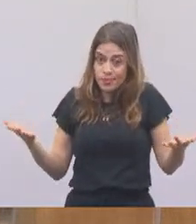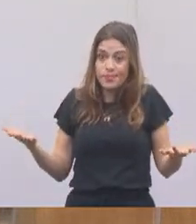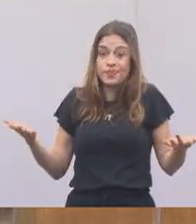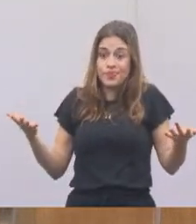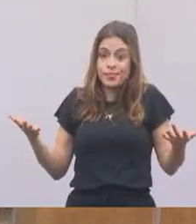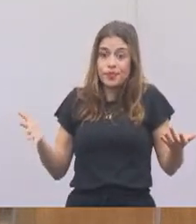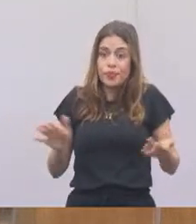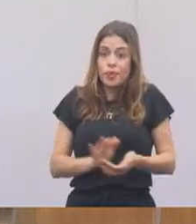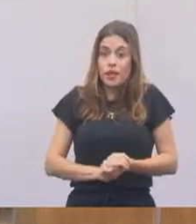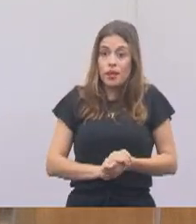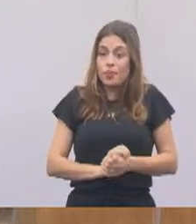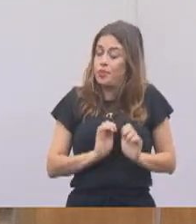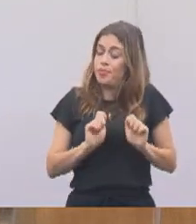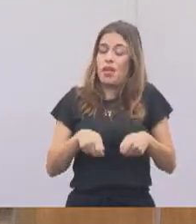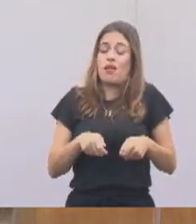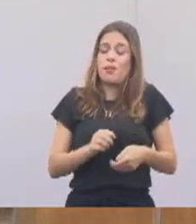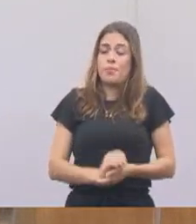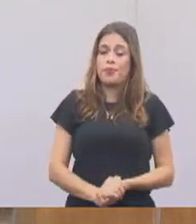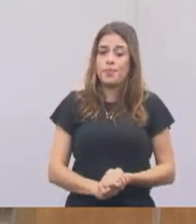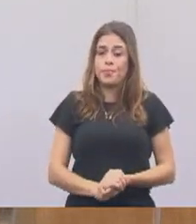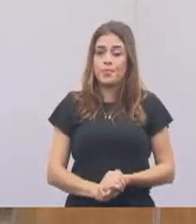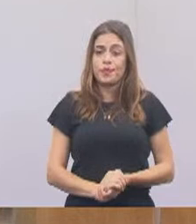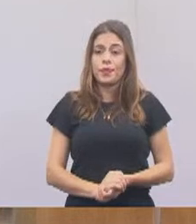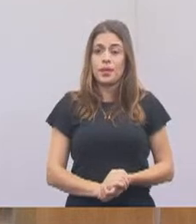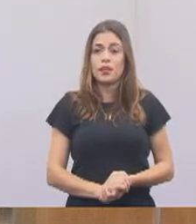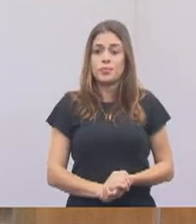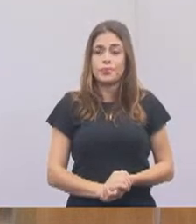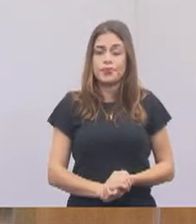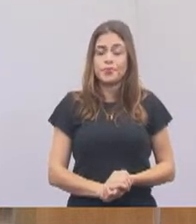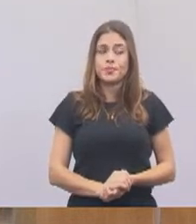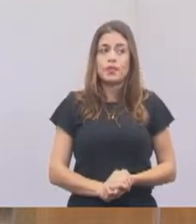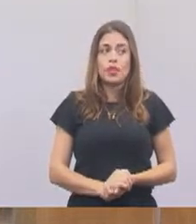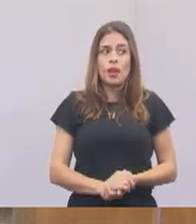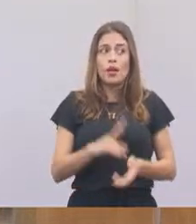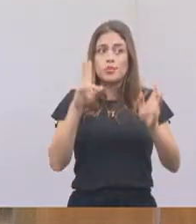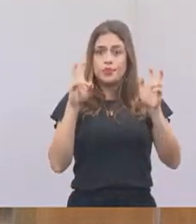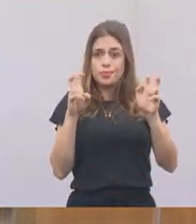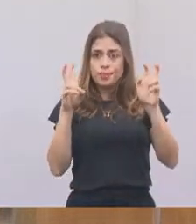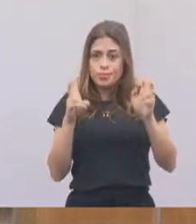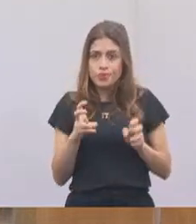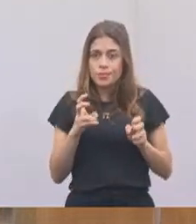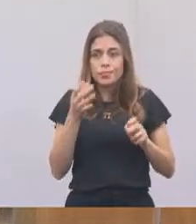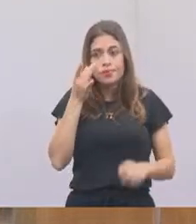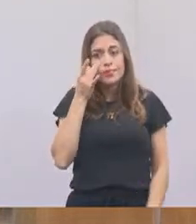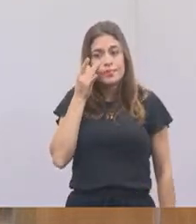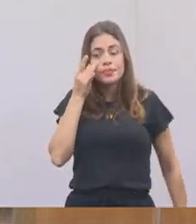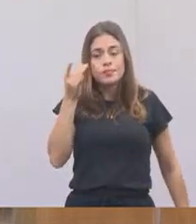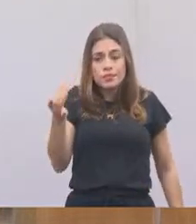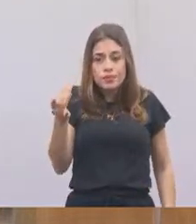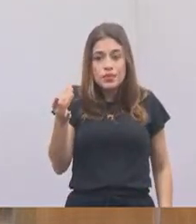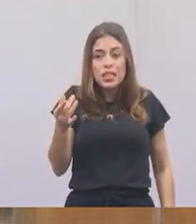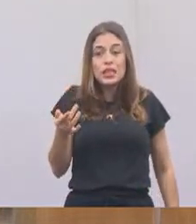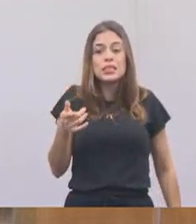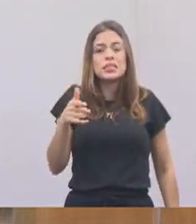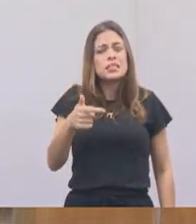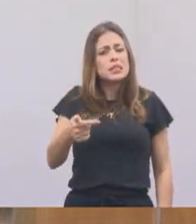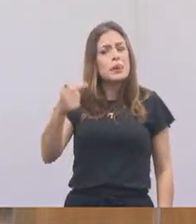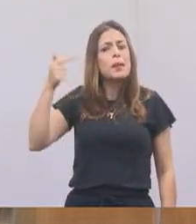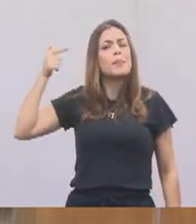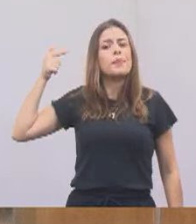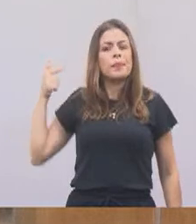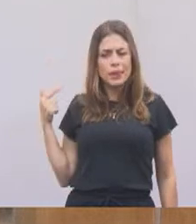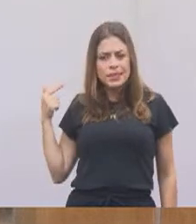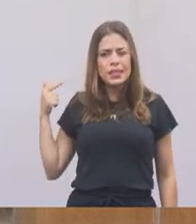Então, isso não pode ocorrer. E ainda dentro desse tema, alertei na semana passada que